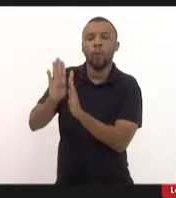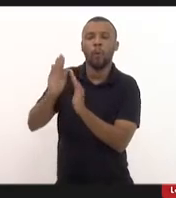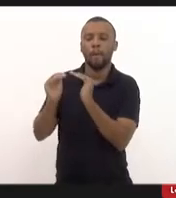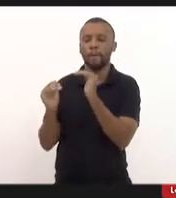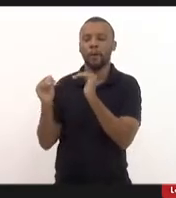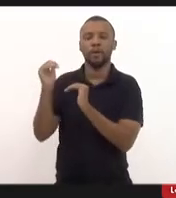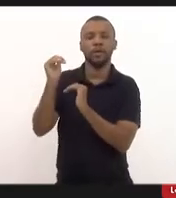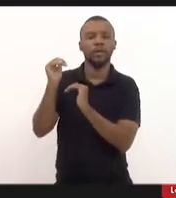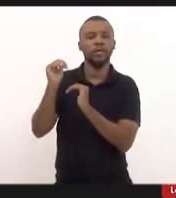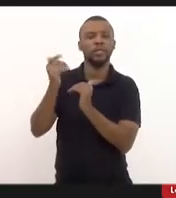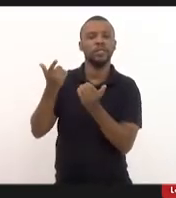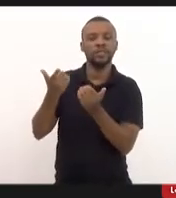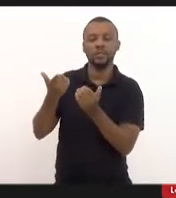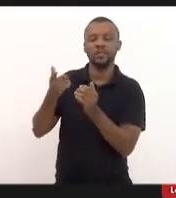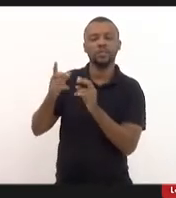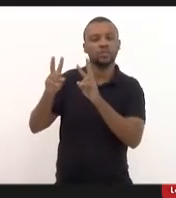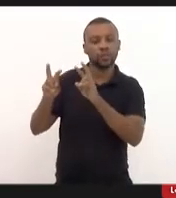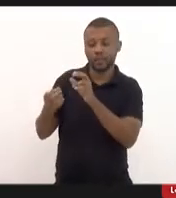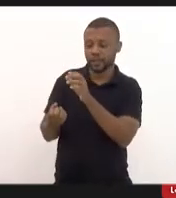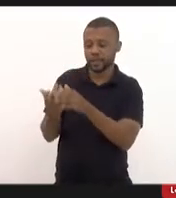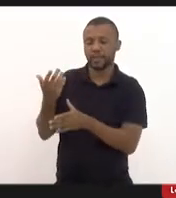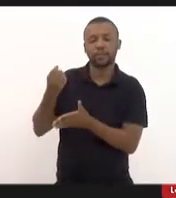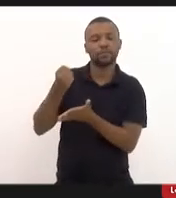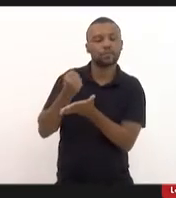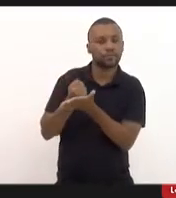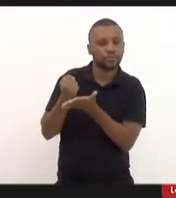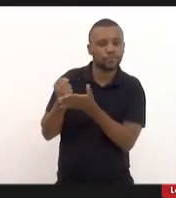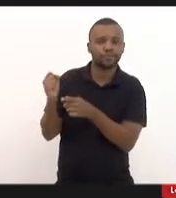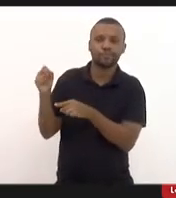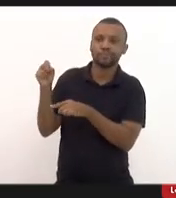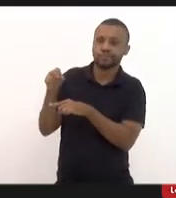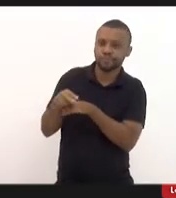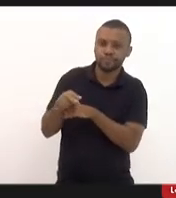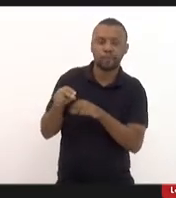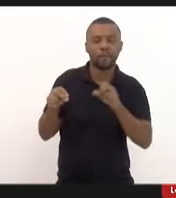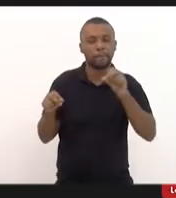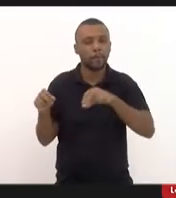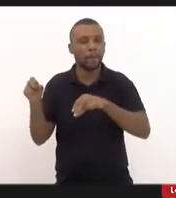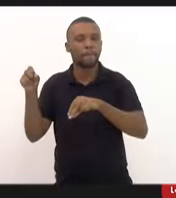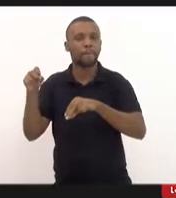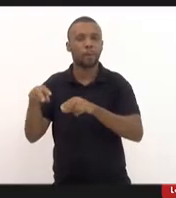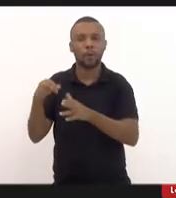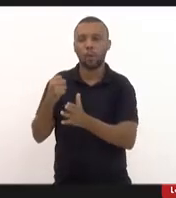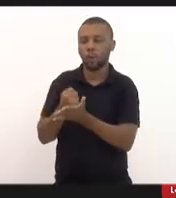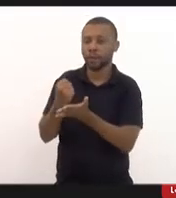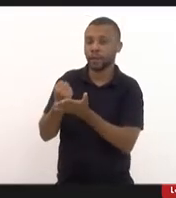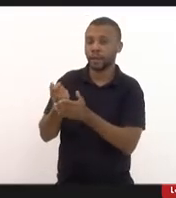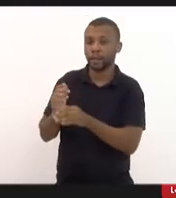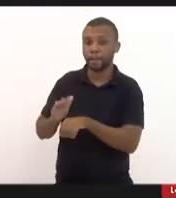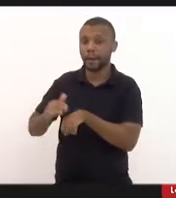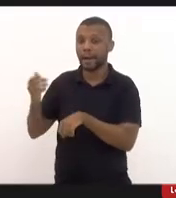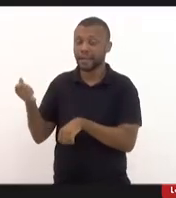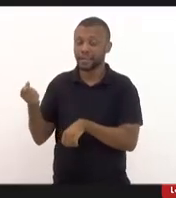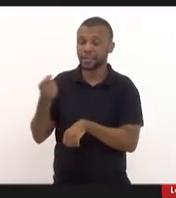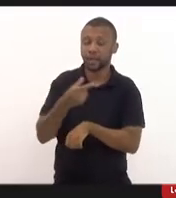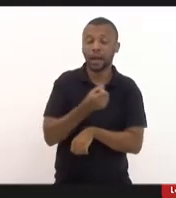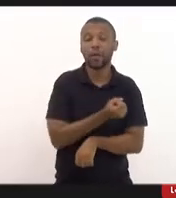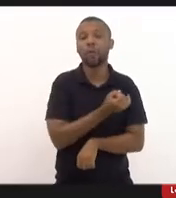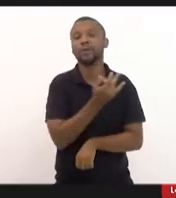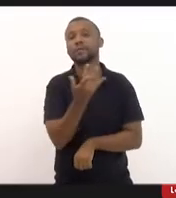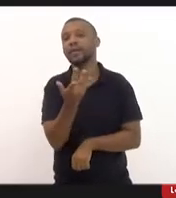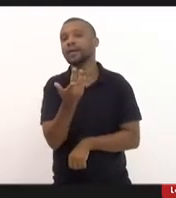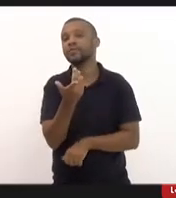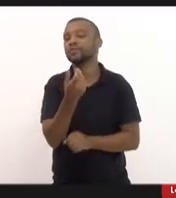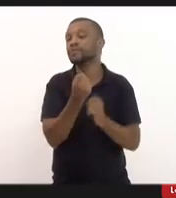automobilística, em termos de emprego. Né? Nós éramos o quinto. Às vezes se fala que é o segundo, mas é o segundo número de empresas. Aí tem empresas